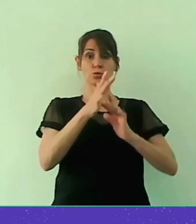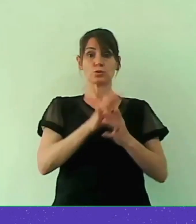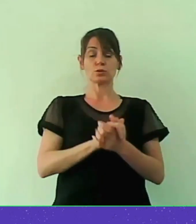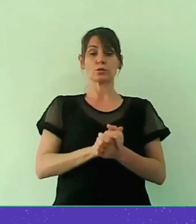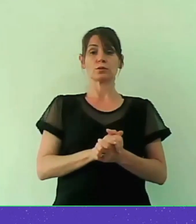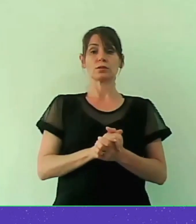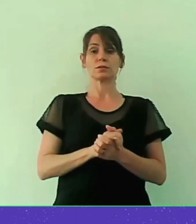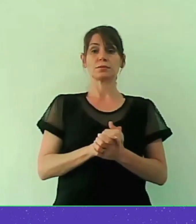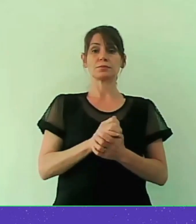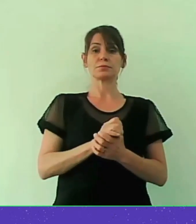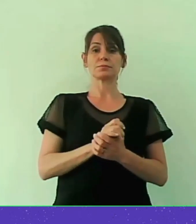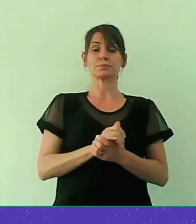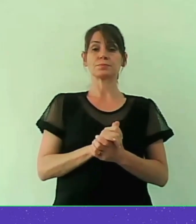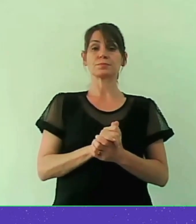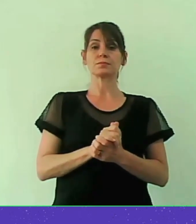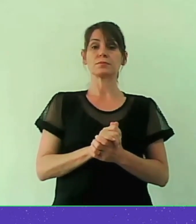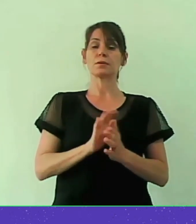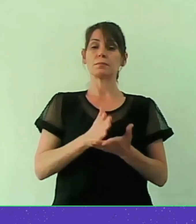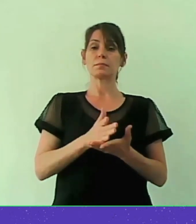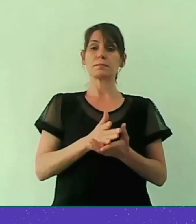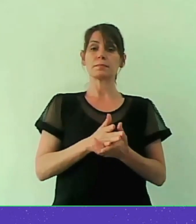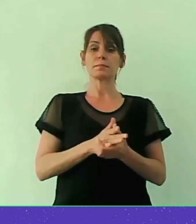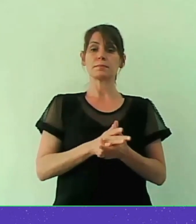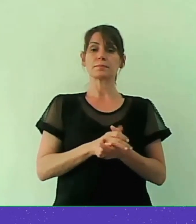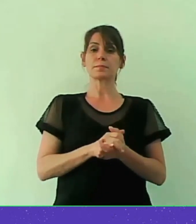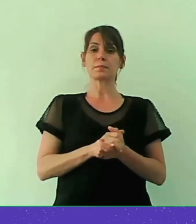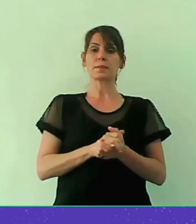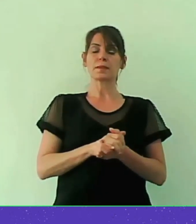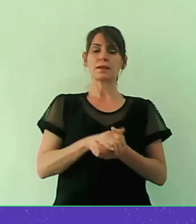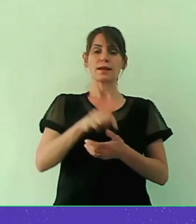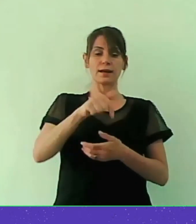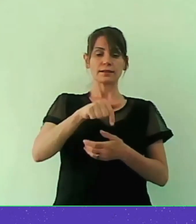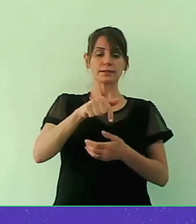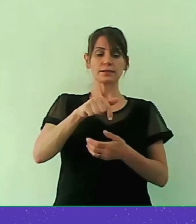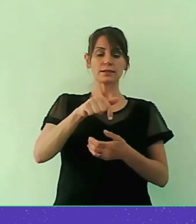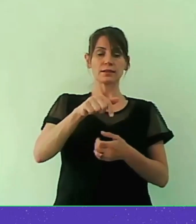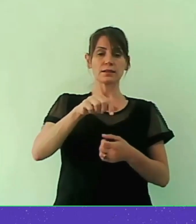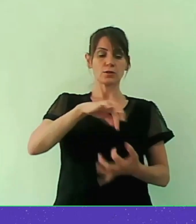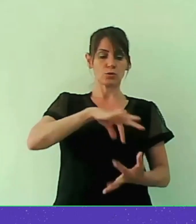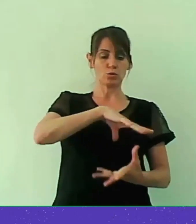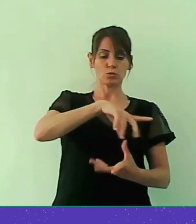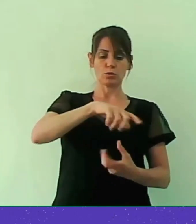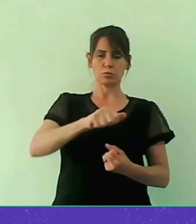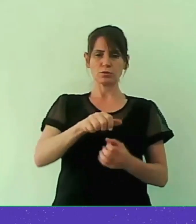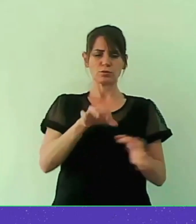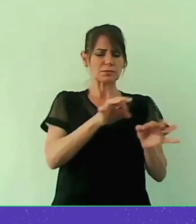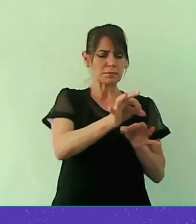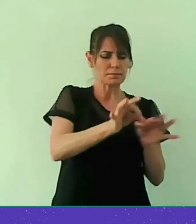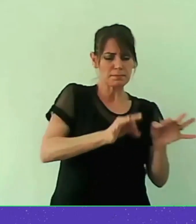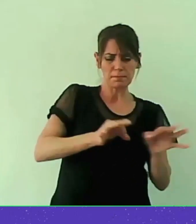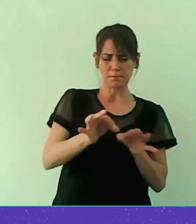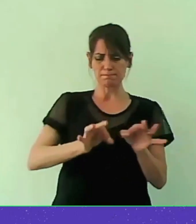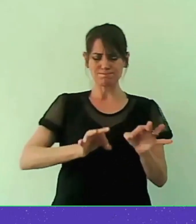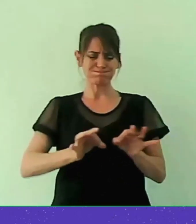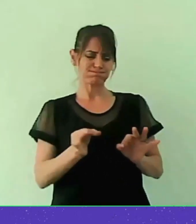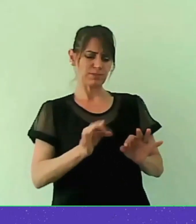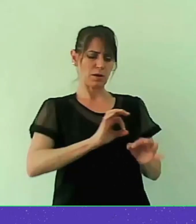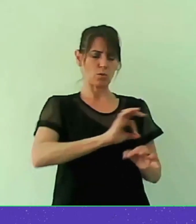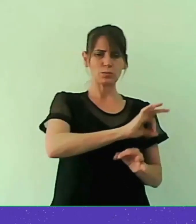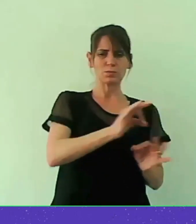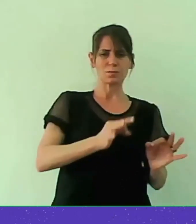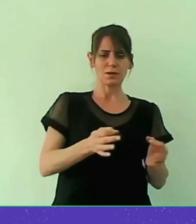justamente para colocar todas as coisas aqui na terra em ordem novamente, para que Ele